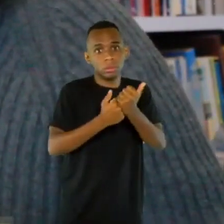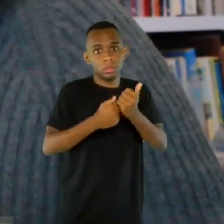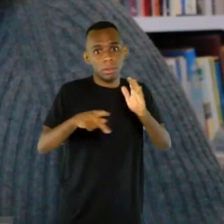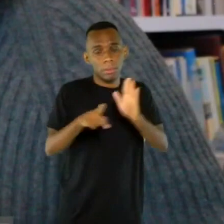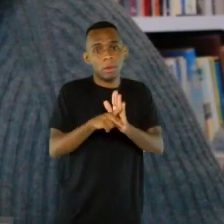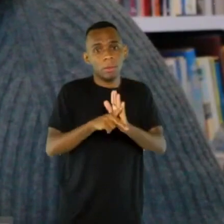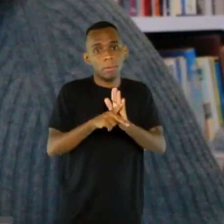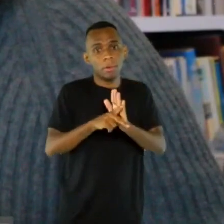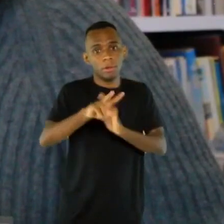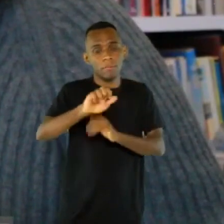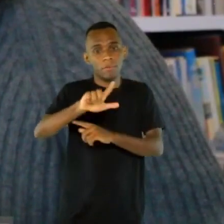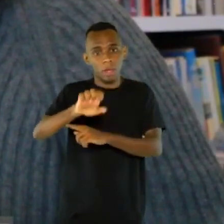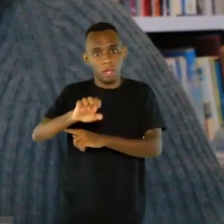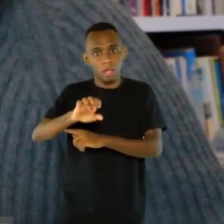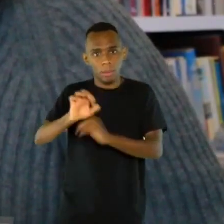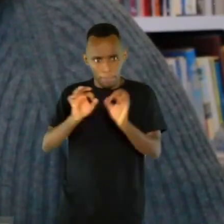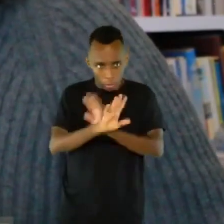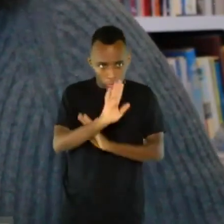Tá prontinho aí?